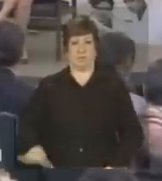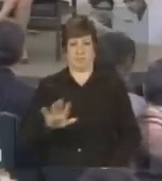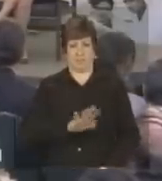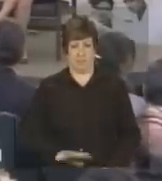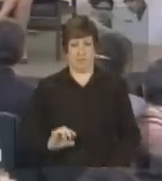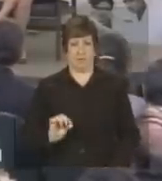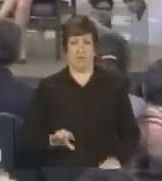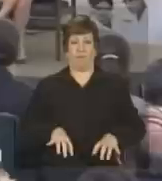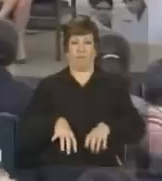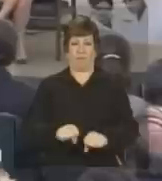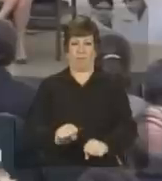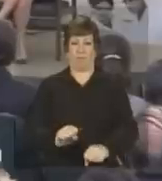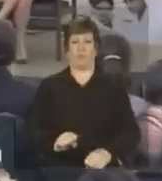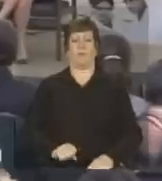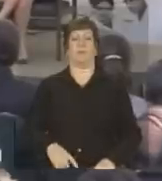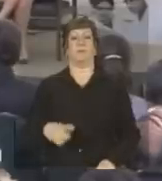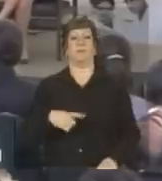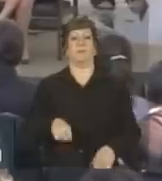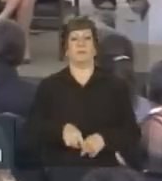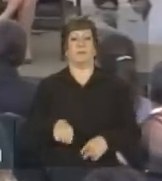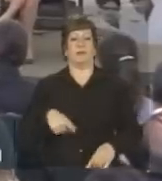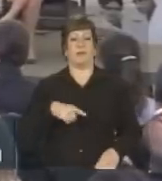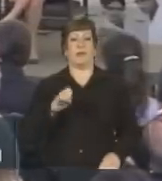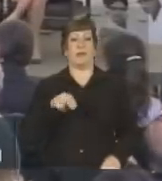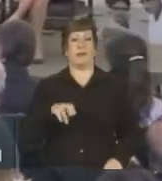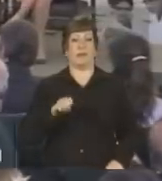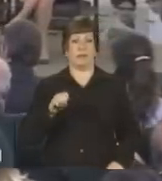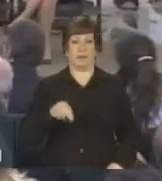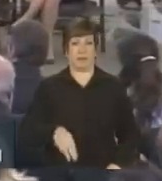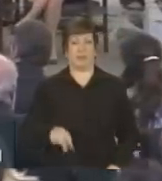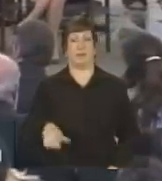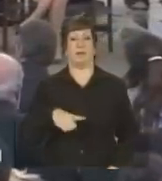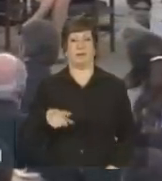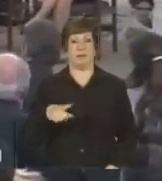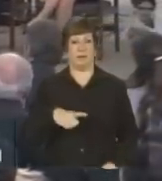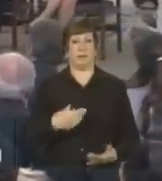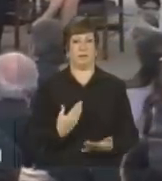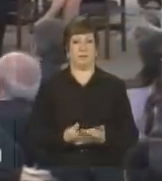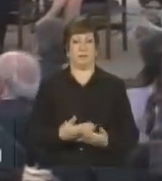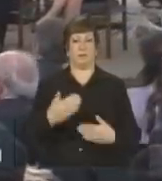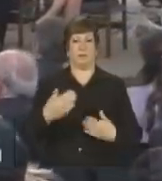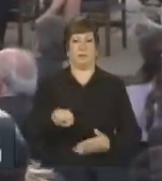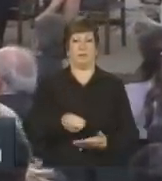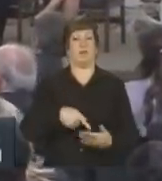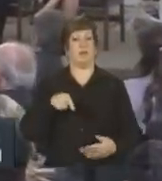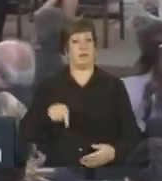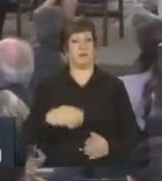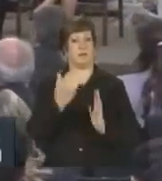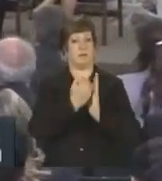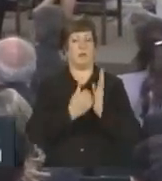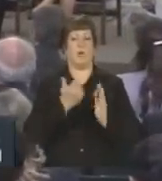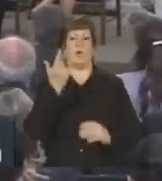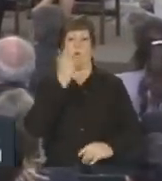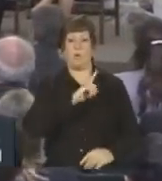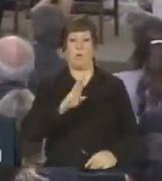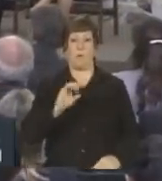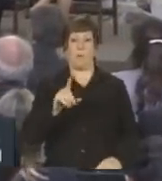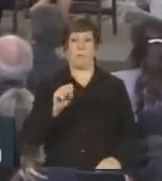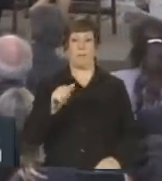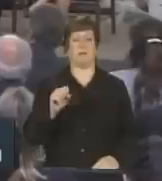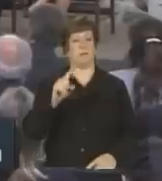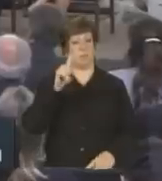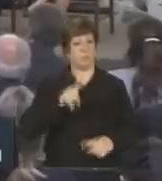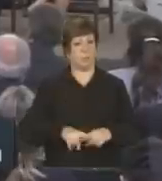notas do Enem, o Exame Nacional do Ensino Médio, o programa concede bolsas de estudos integrais e parciais em